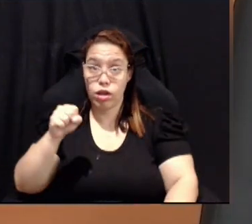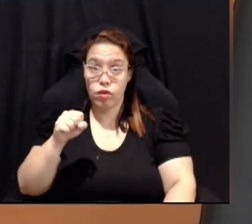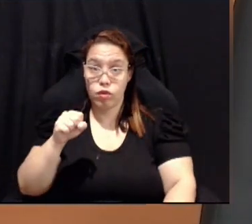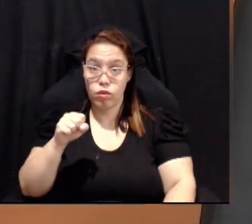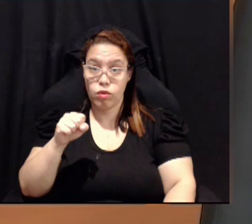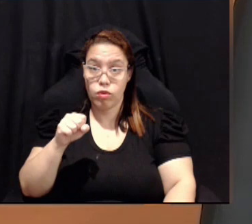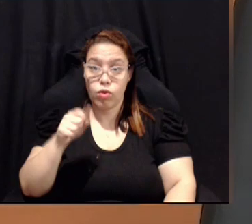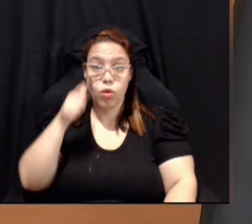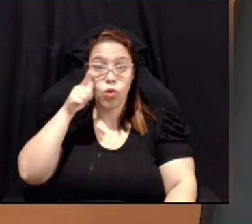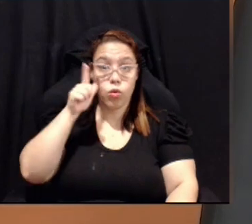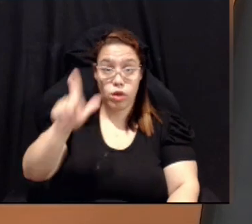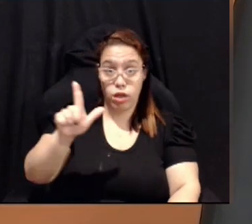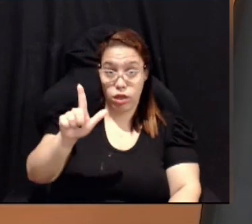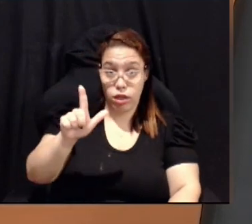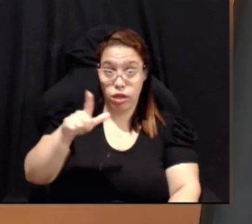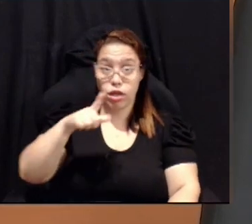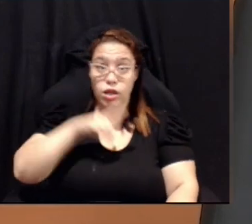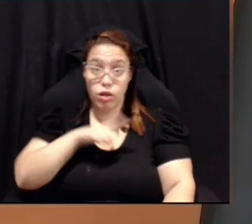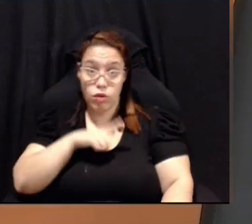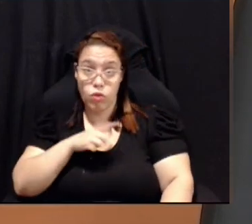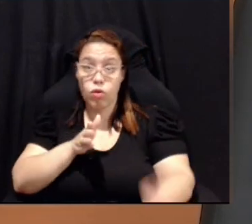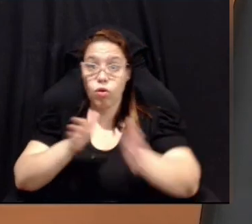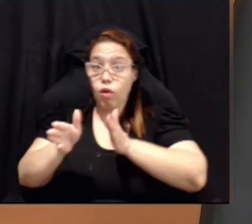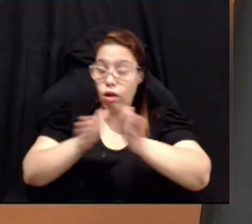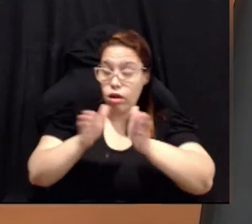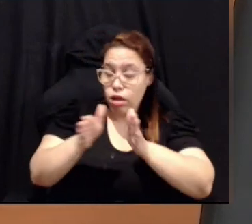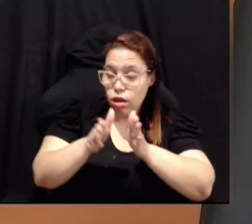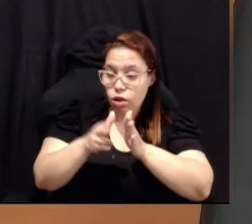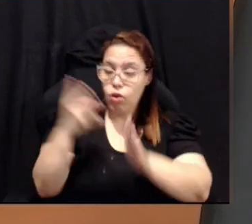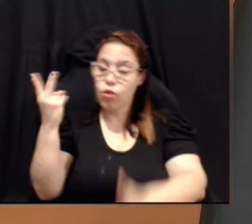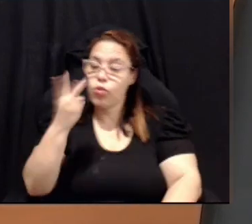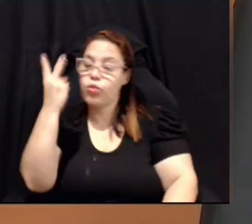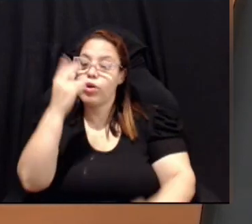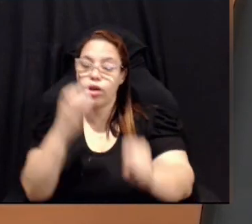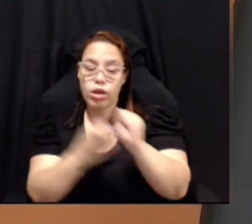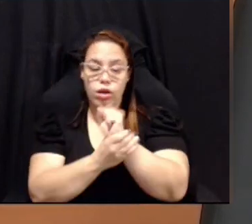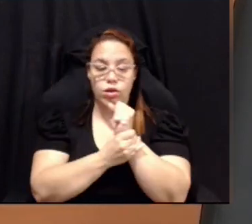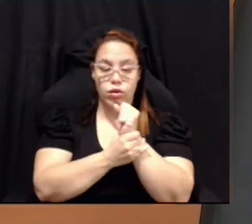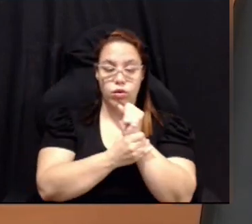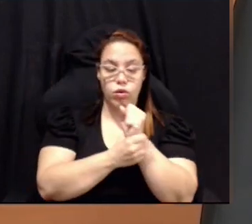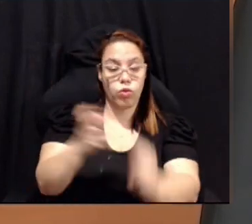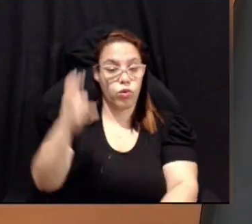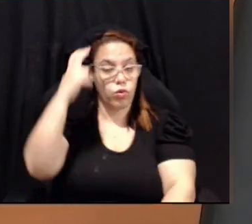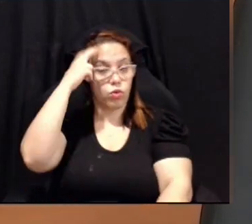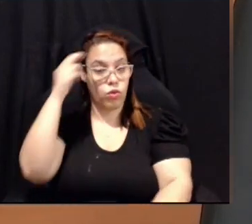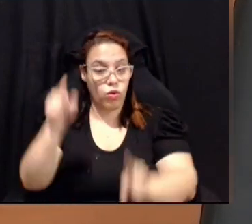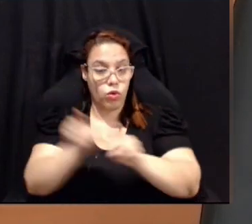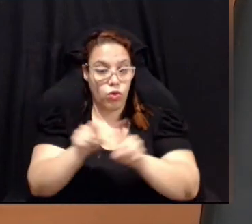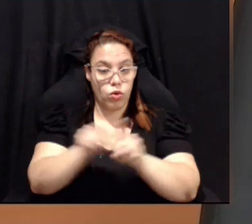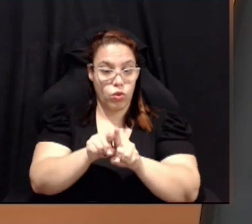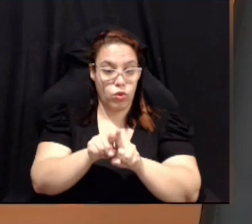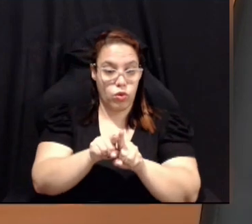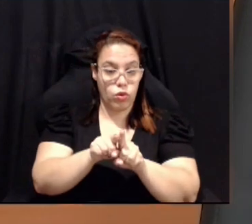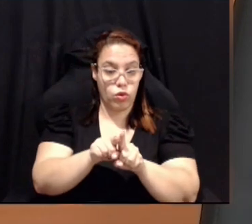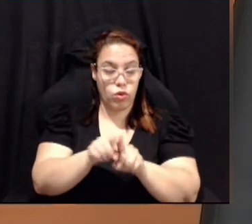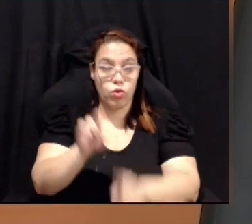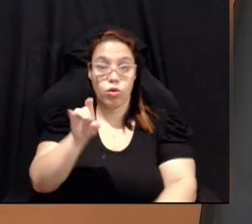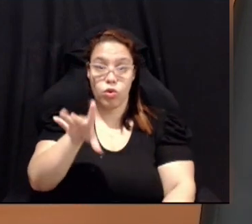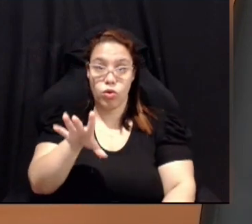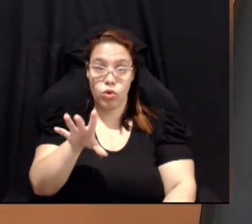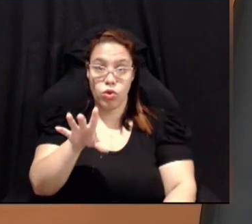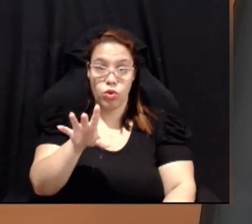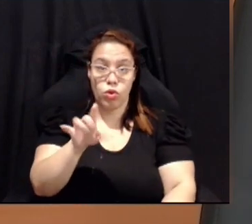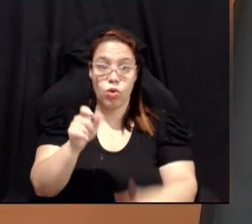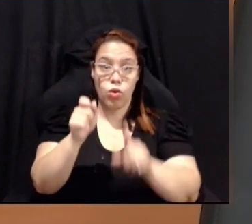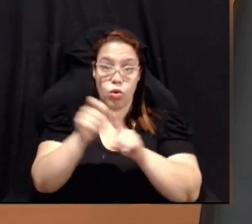consiga ter acesso, valorização e a garantia da cultura também nos bairros. E só um último ponto para encerrar,